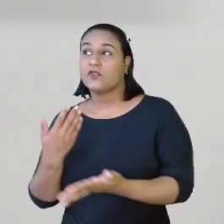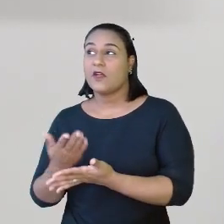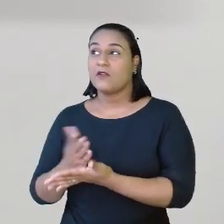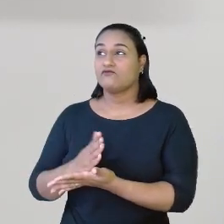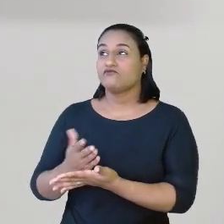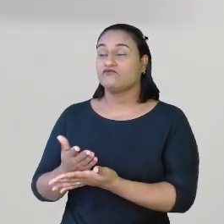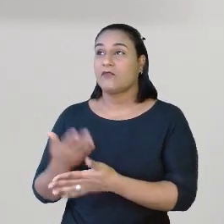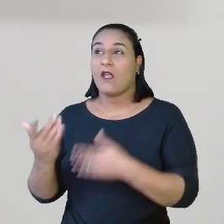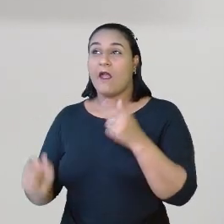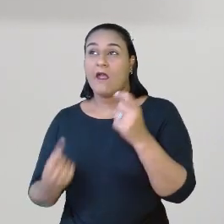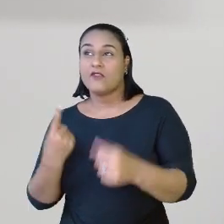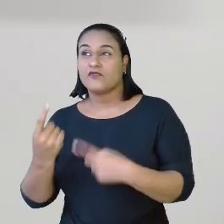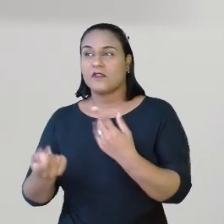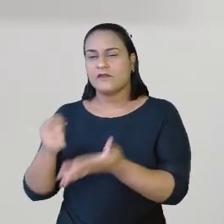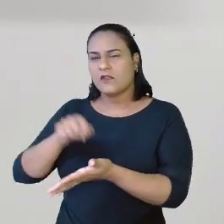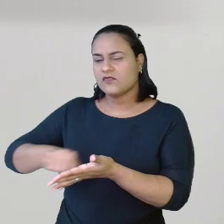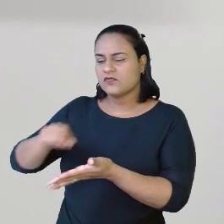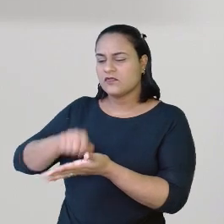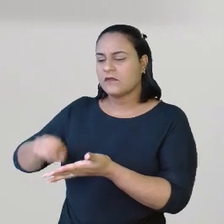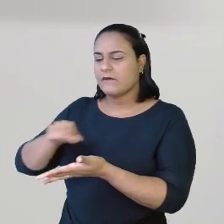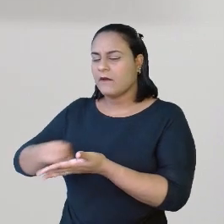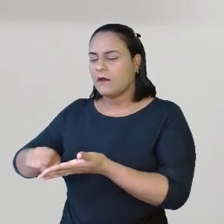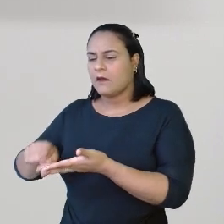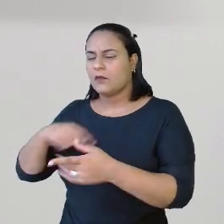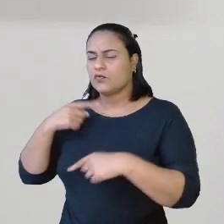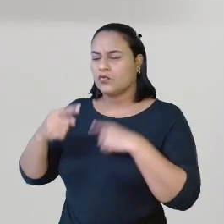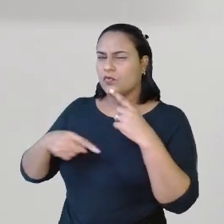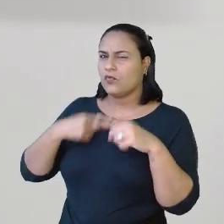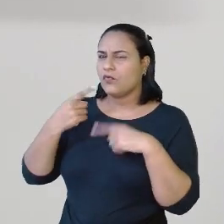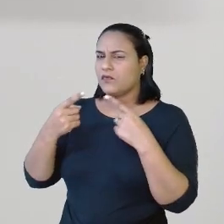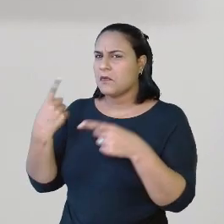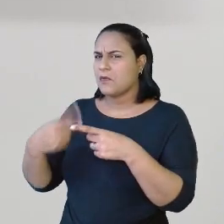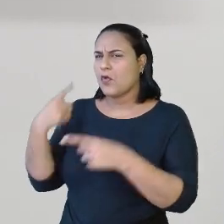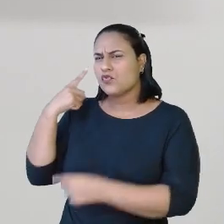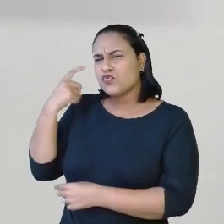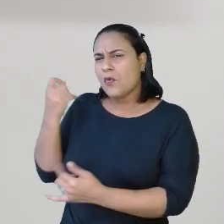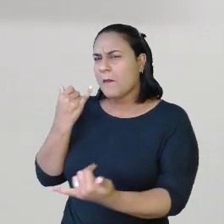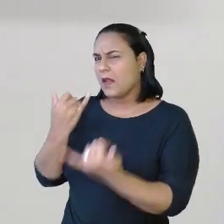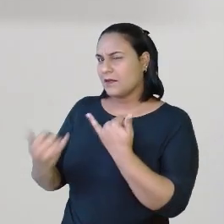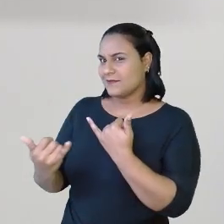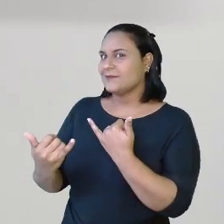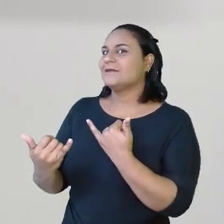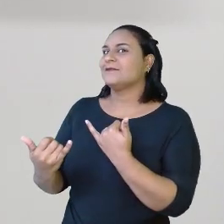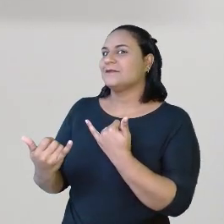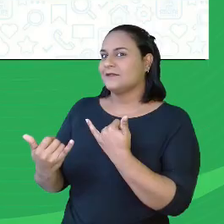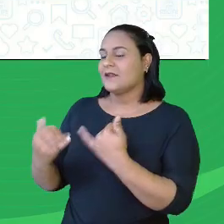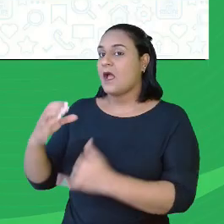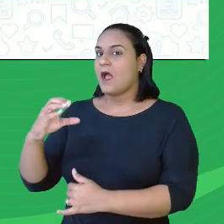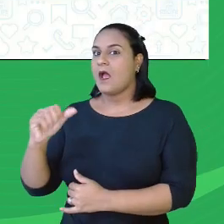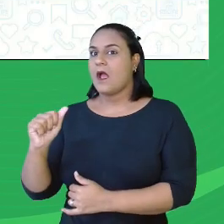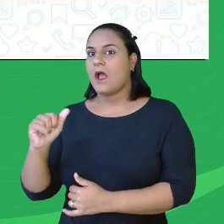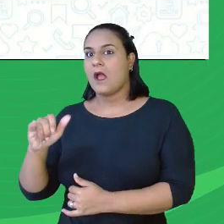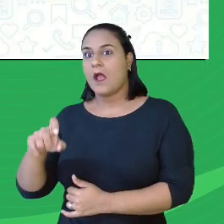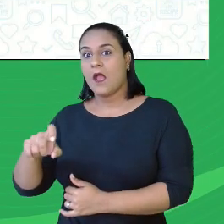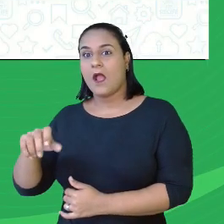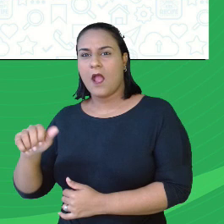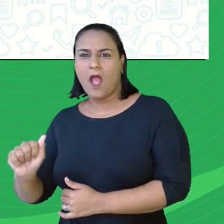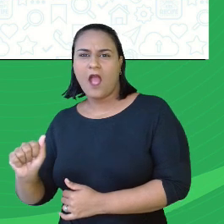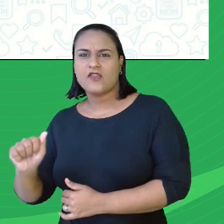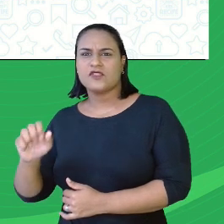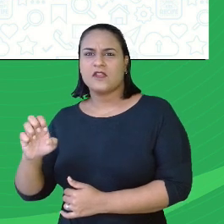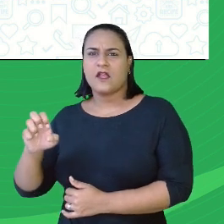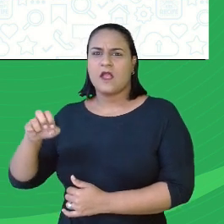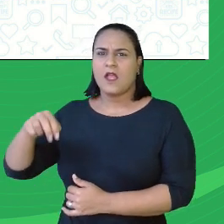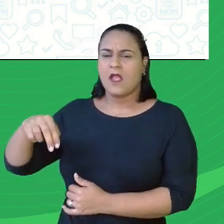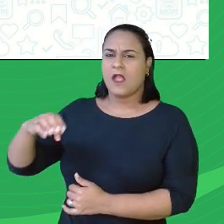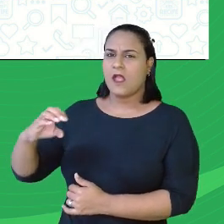vai escrever, a gente tem dúvida por conta do som parecido. Caixa, encher, é